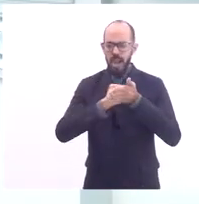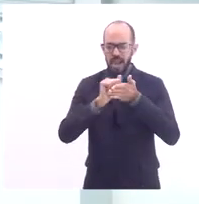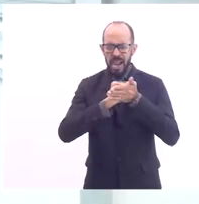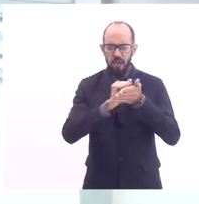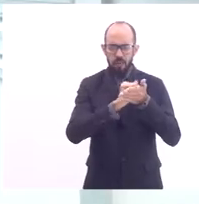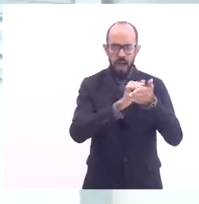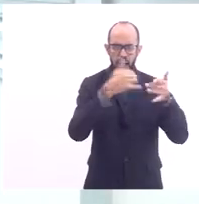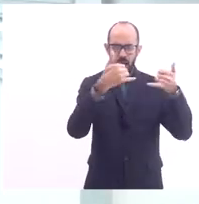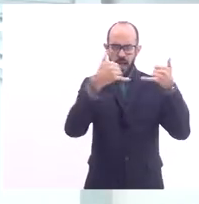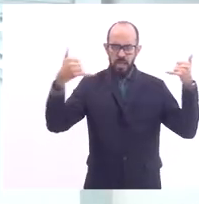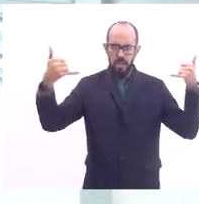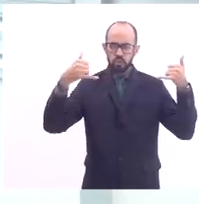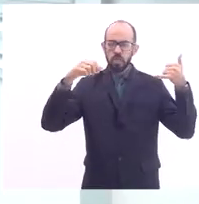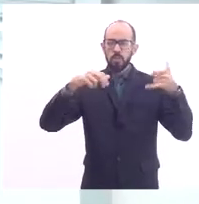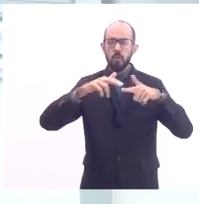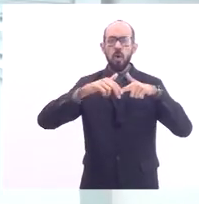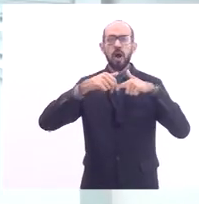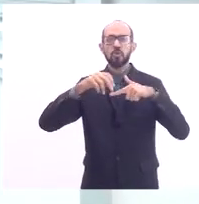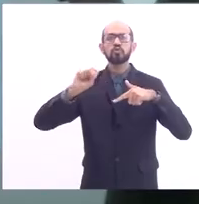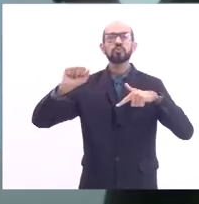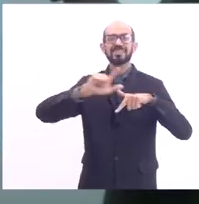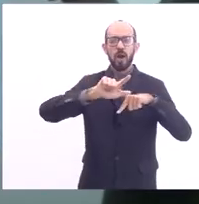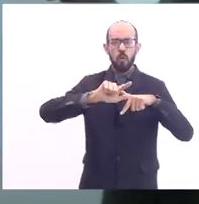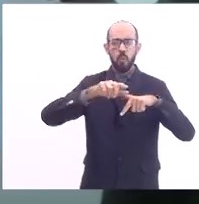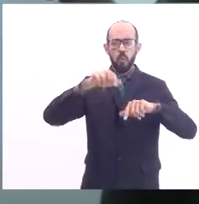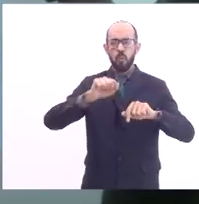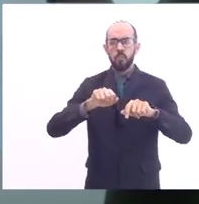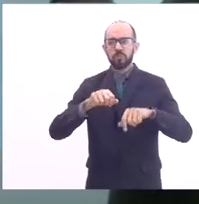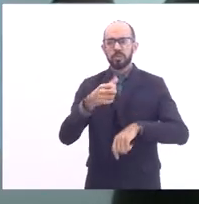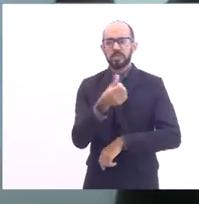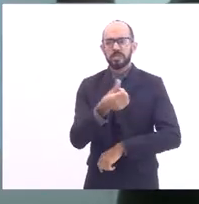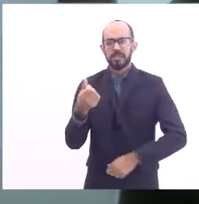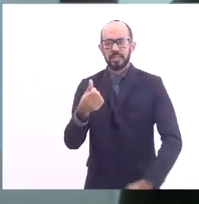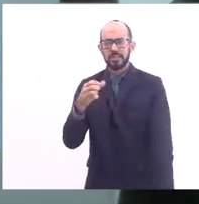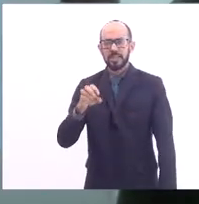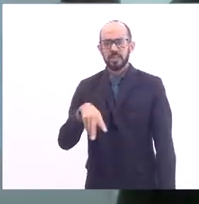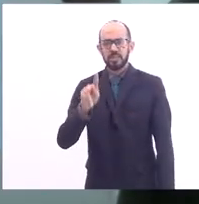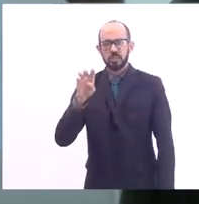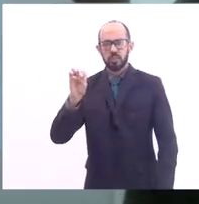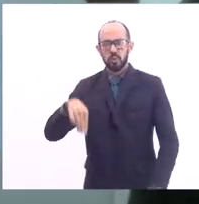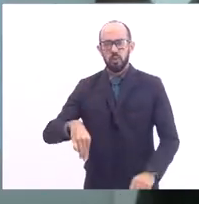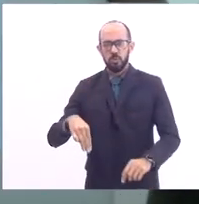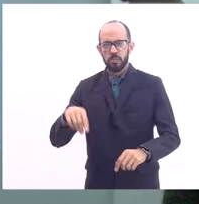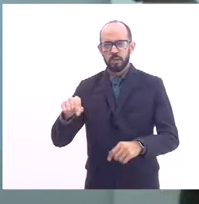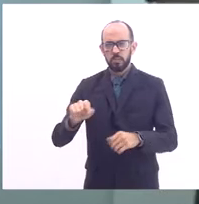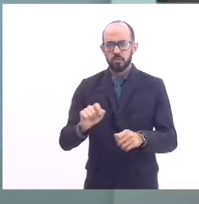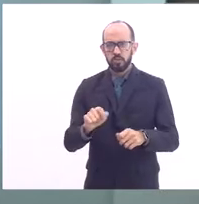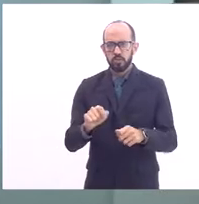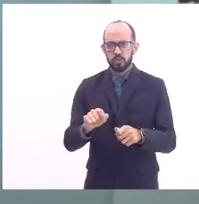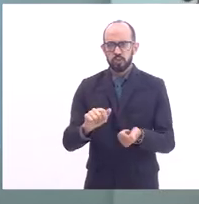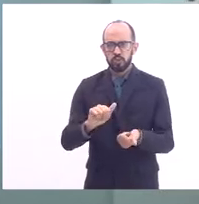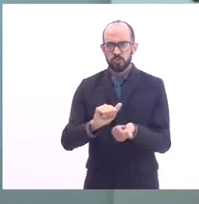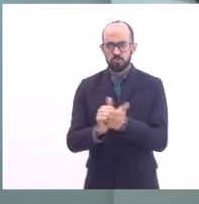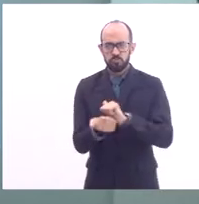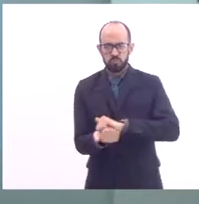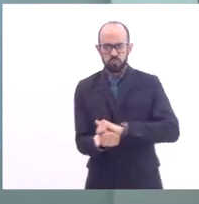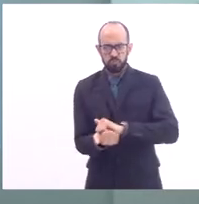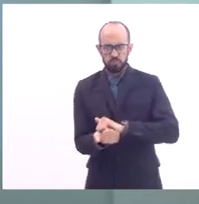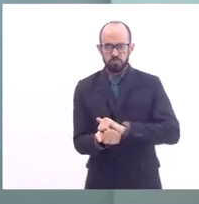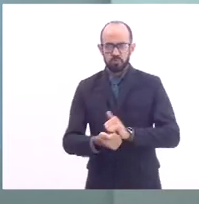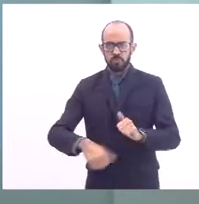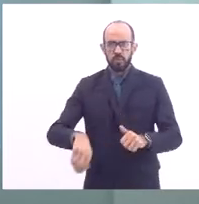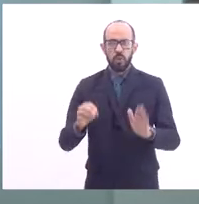ponto quente e o desarme. 66 quilômetros de recondutoramento de média tensão. Instalar